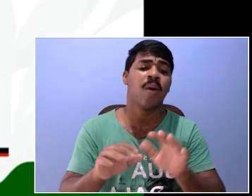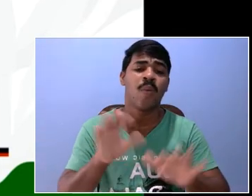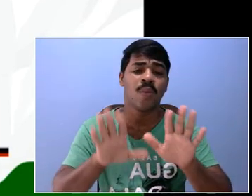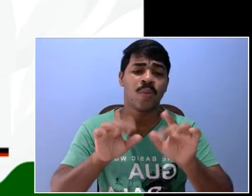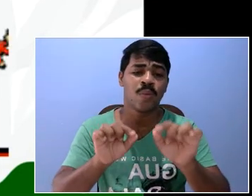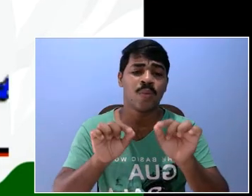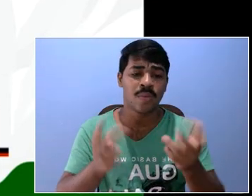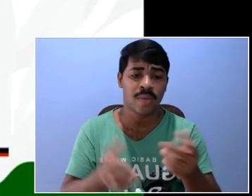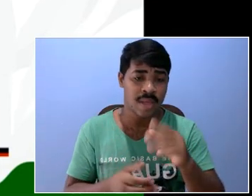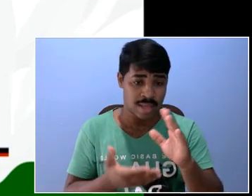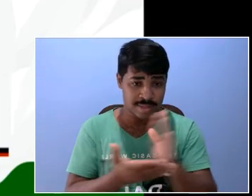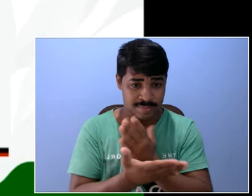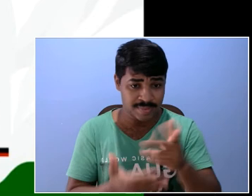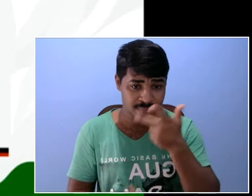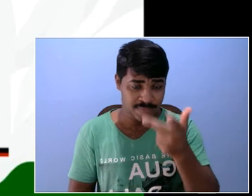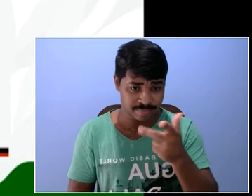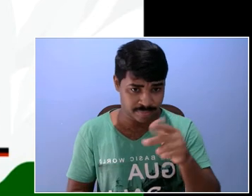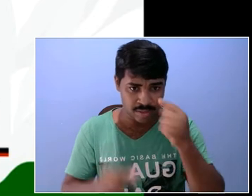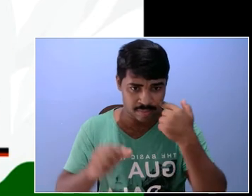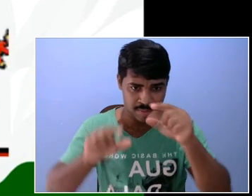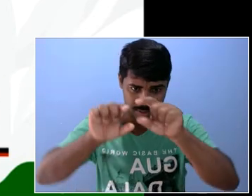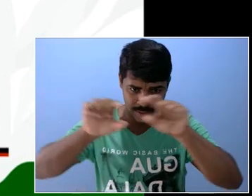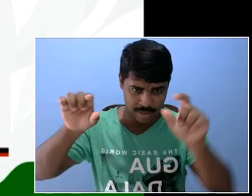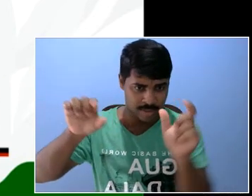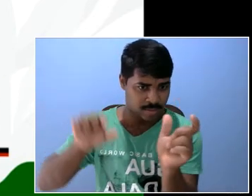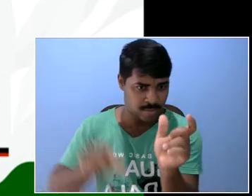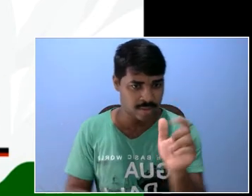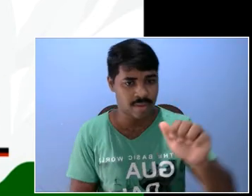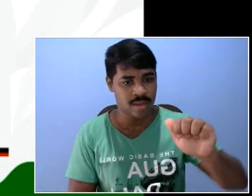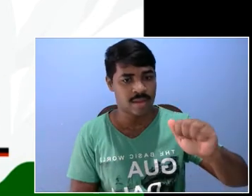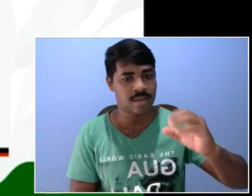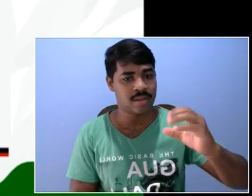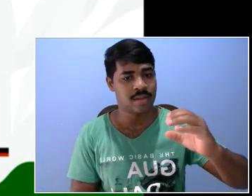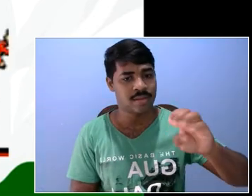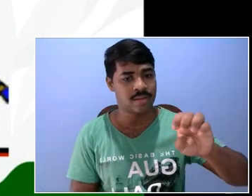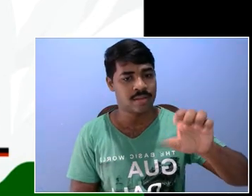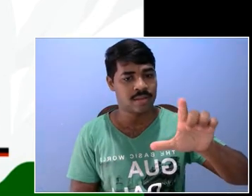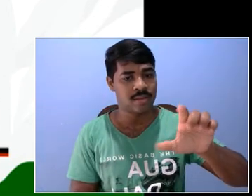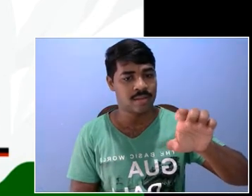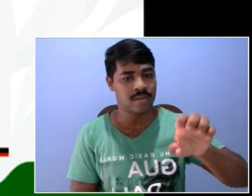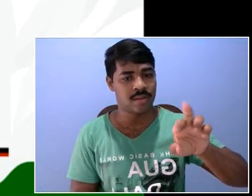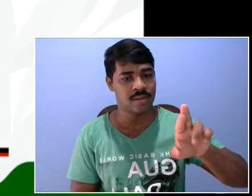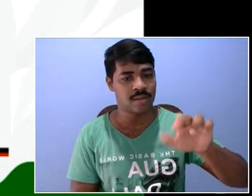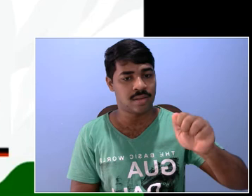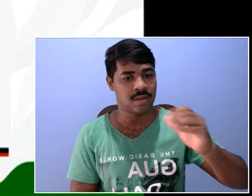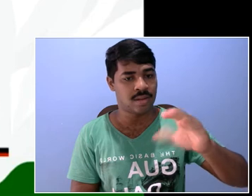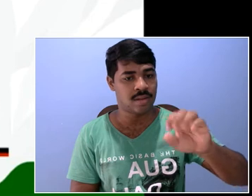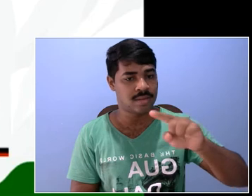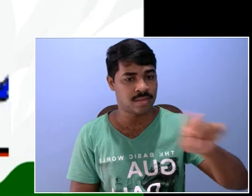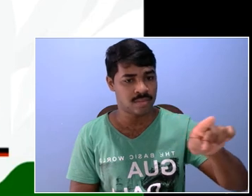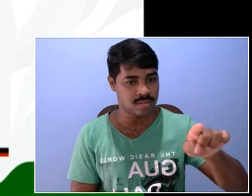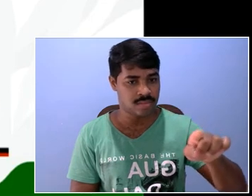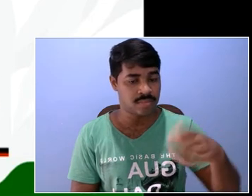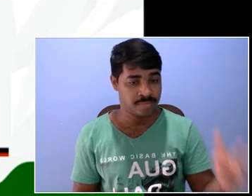aparece a palavra aceleração. Gente, aceleração constante é movimento variado, porque a aceleração é um fenômeno que